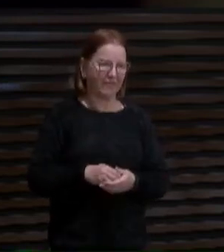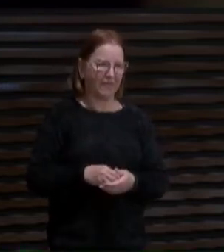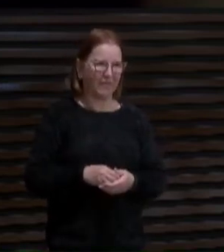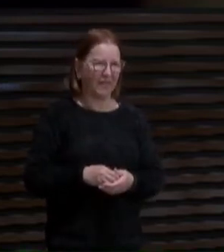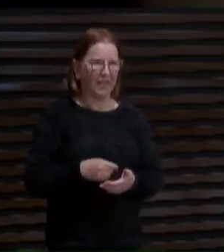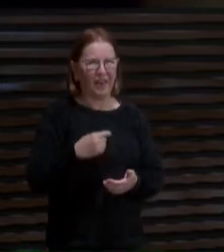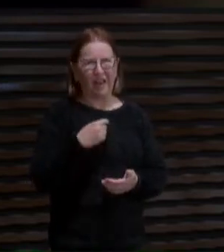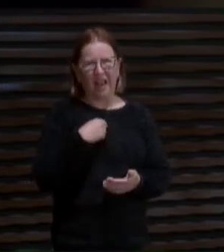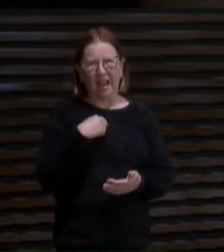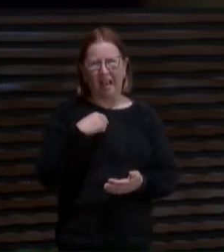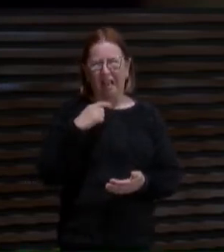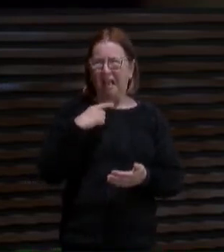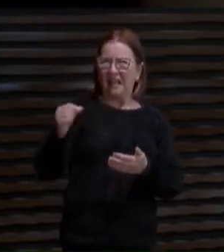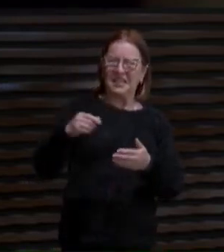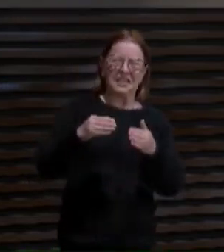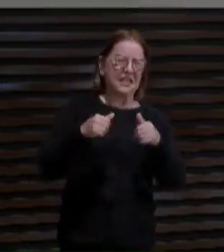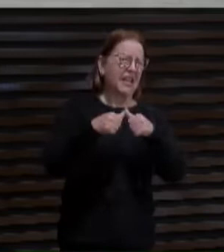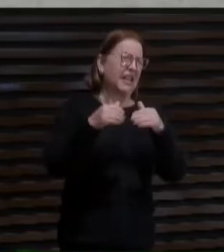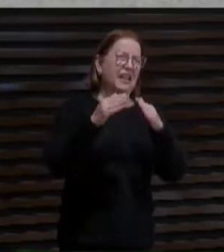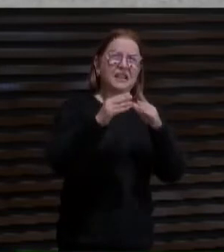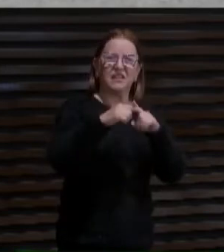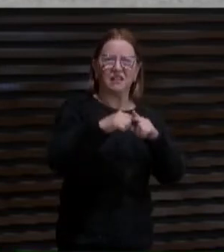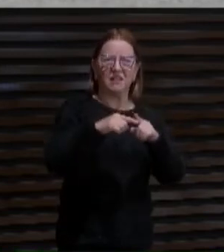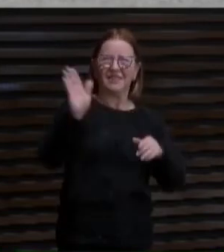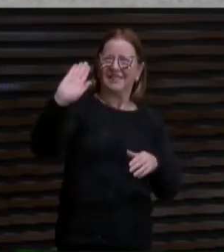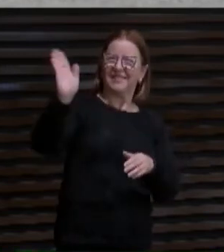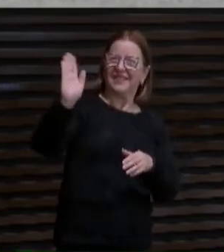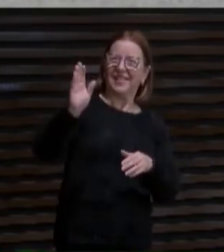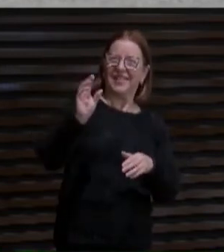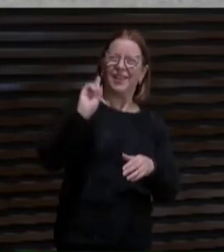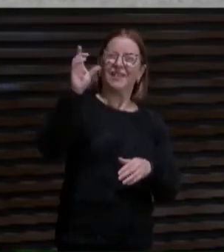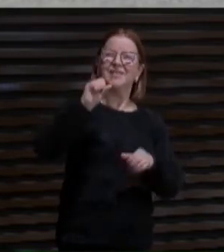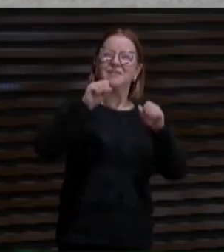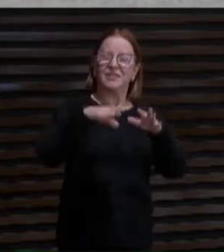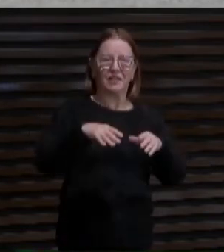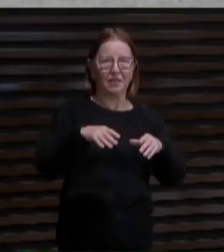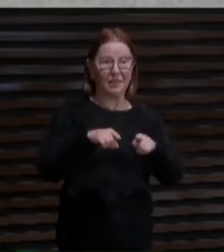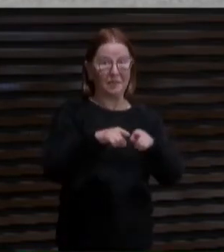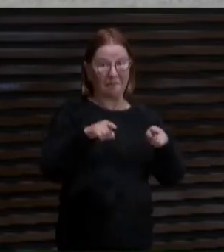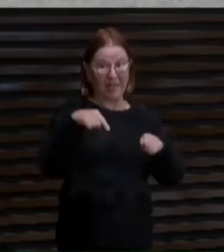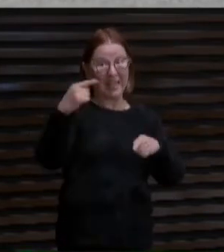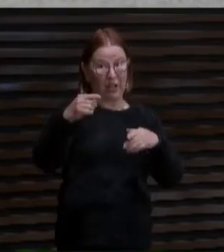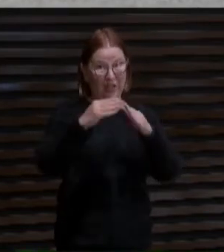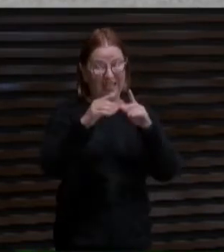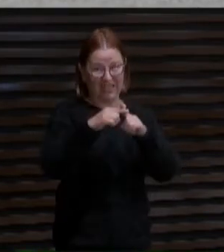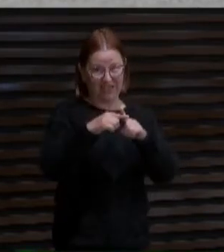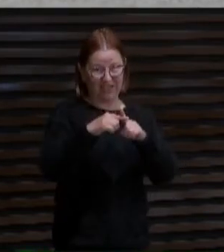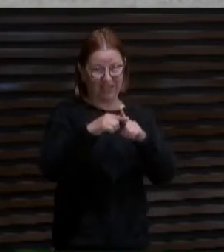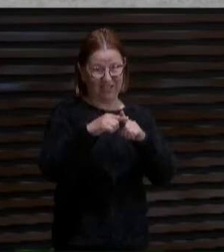vou embora dessa igreja falei Vá com Deus querida mas lá na outra que você for você vai arrumar